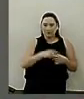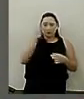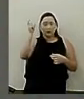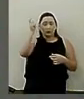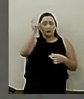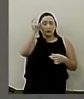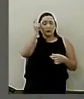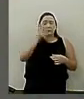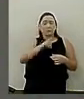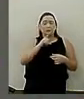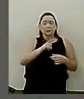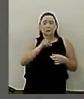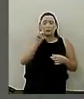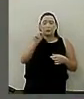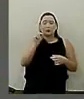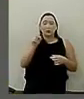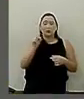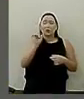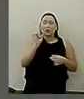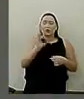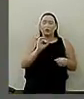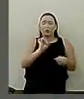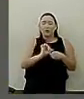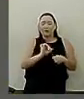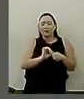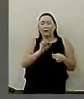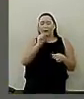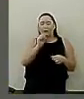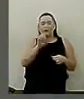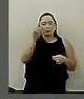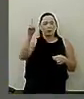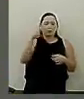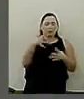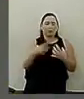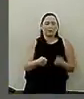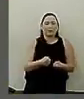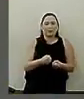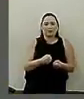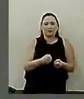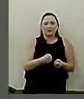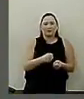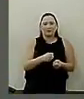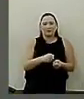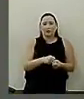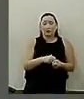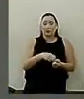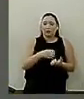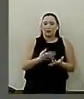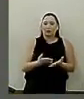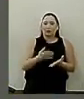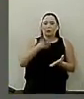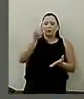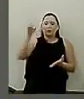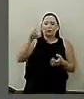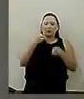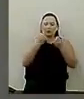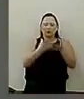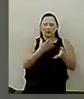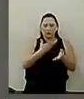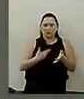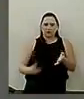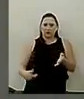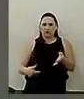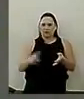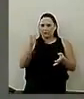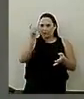Satanás só age sob a permissão de Deus. E não há nenhum texto na Bíblia que Deus deu o governo dessa terra para